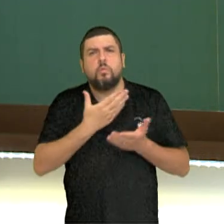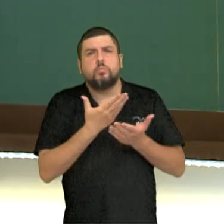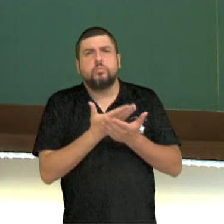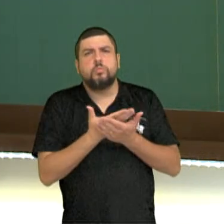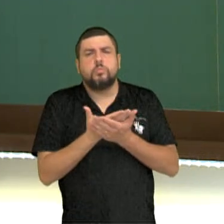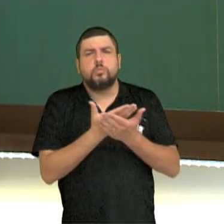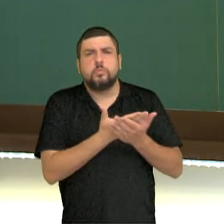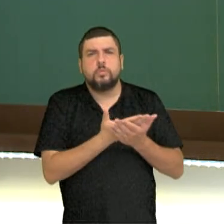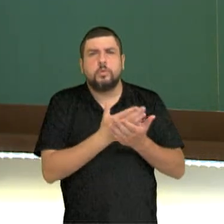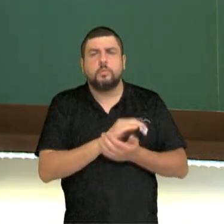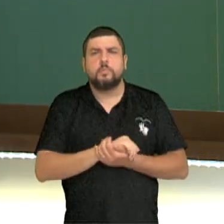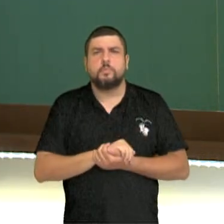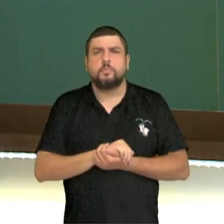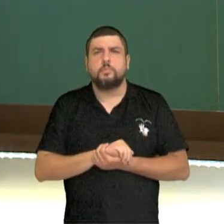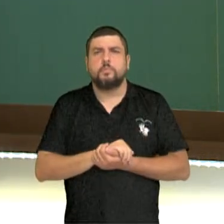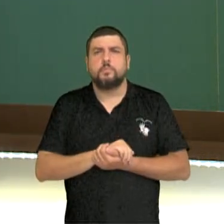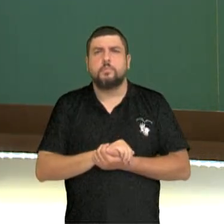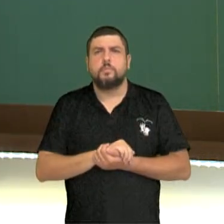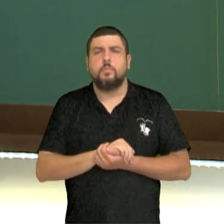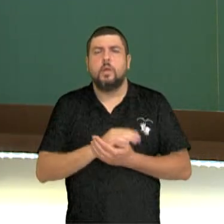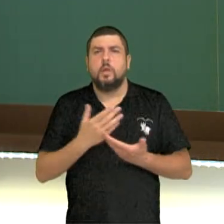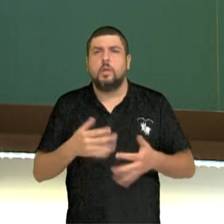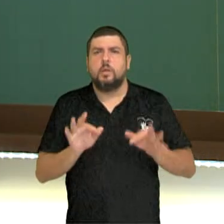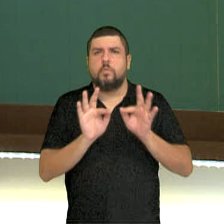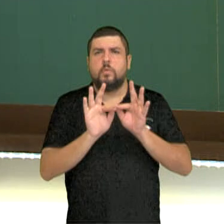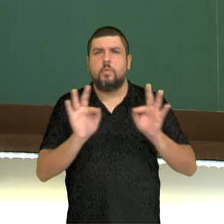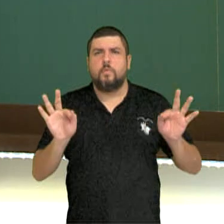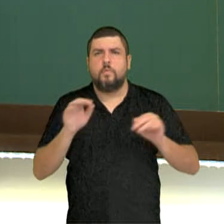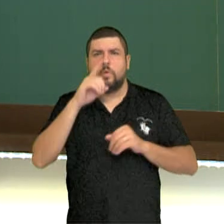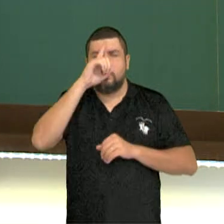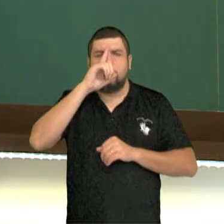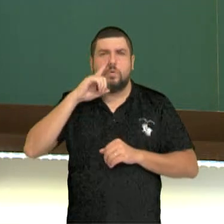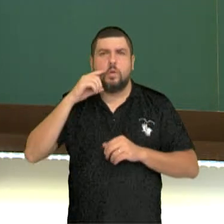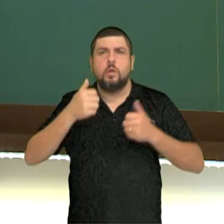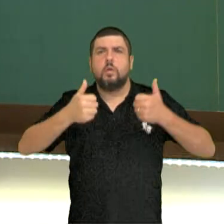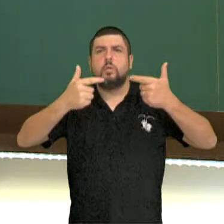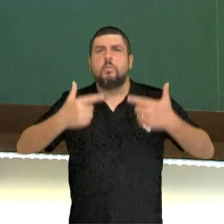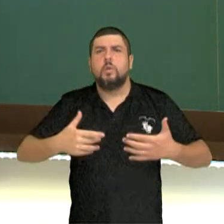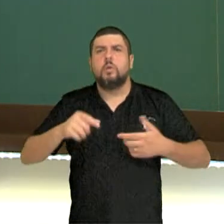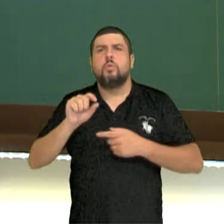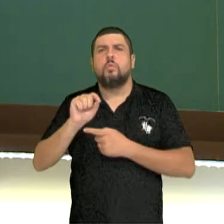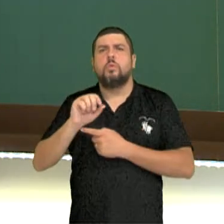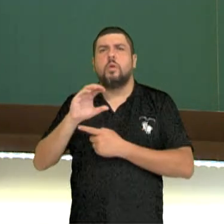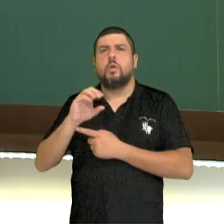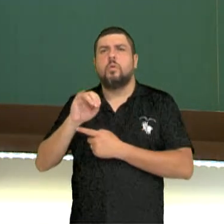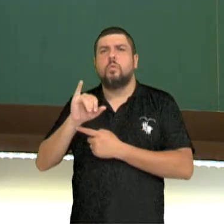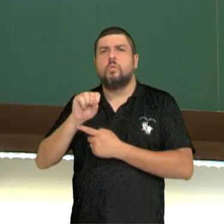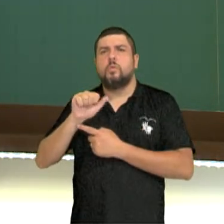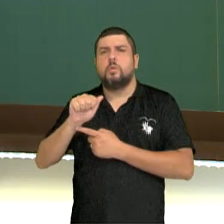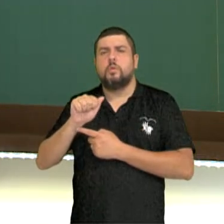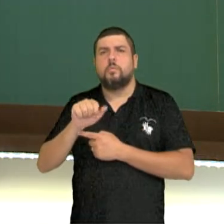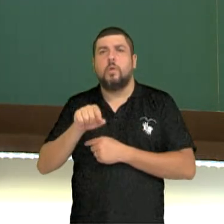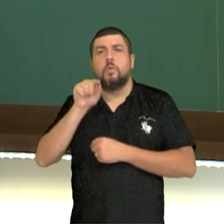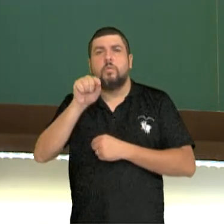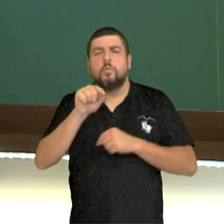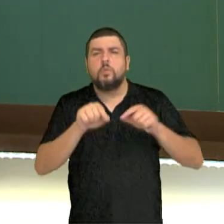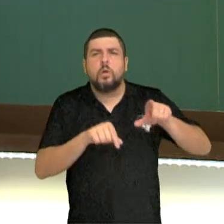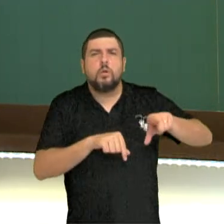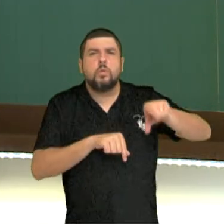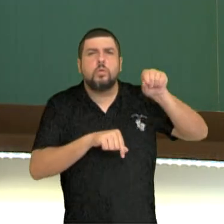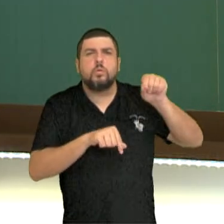leu aqui uma frase de Durkheim, que ele vai falar sobre o que é essa coisa. Né? Eu gostaria então que vocês, alunos